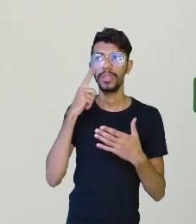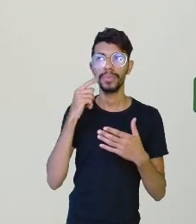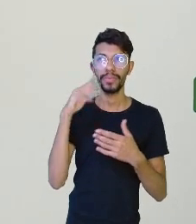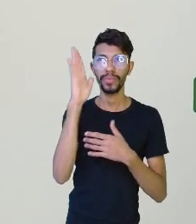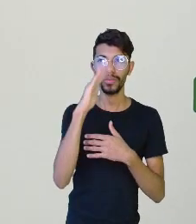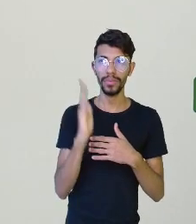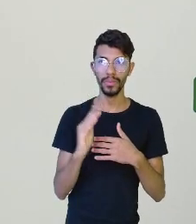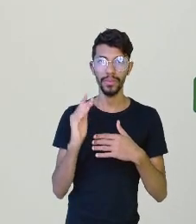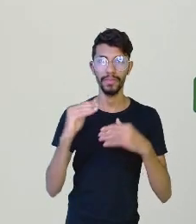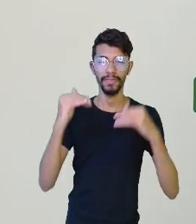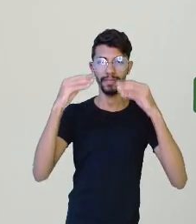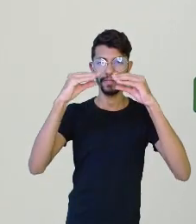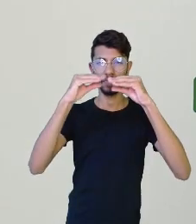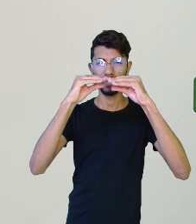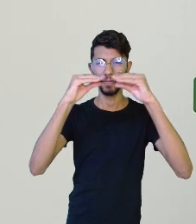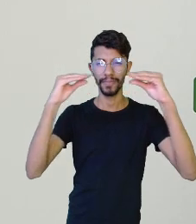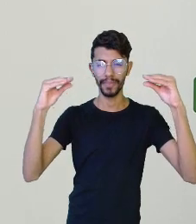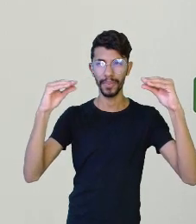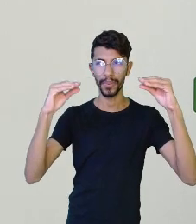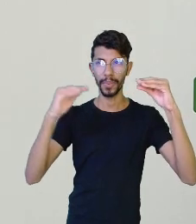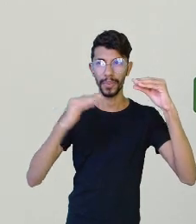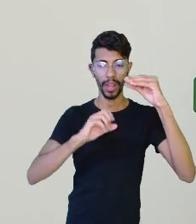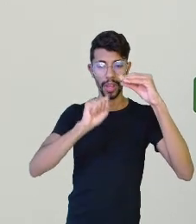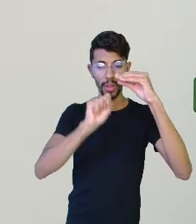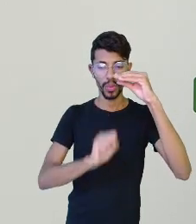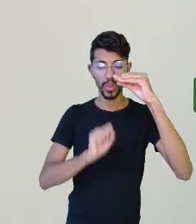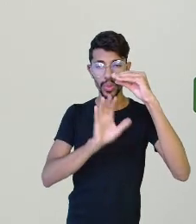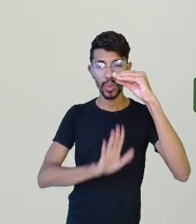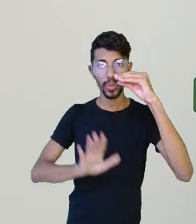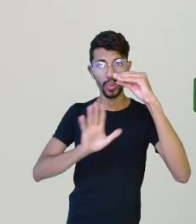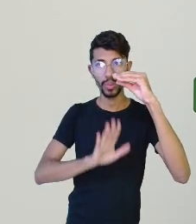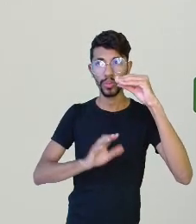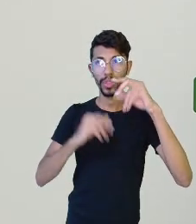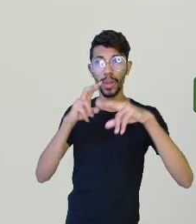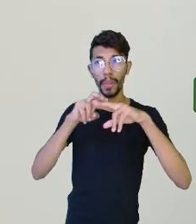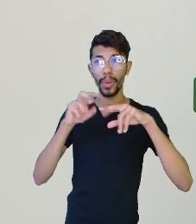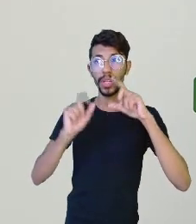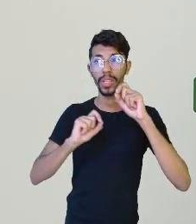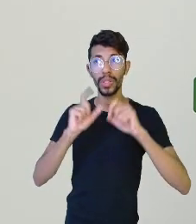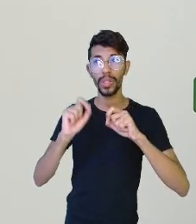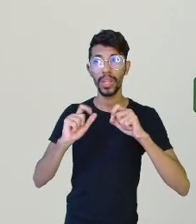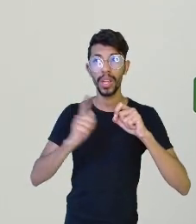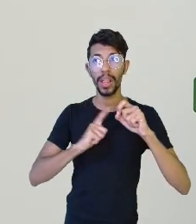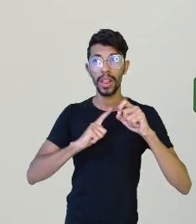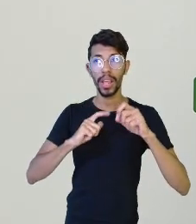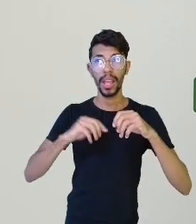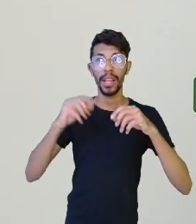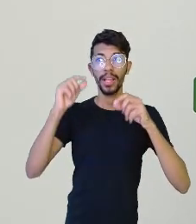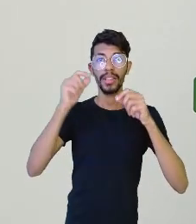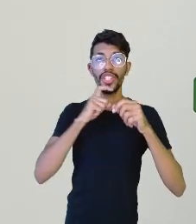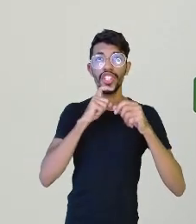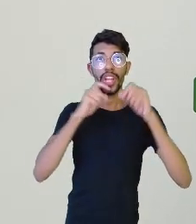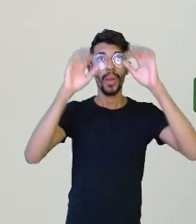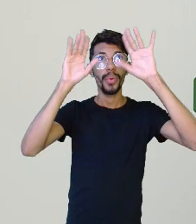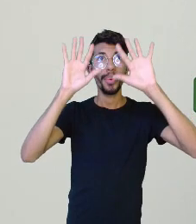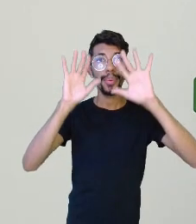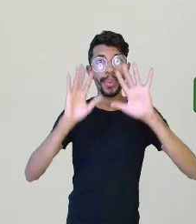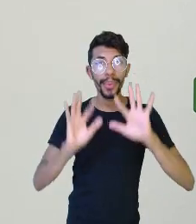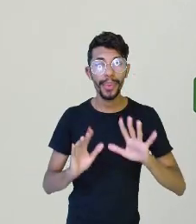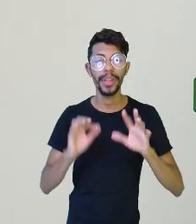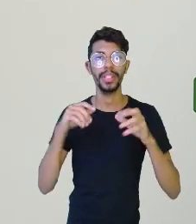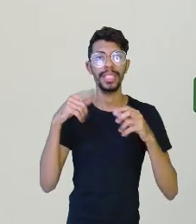está a região sul do Brasil. Por isso que lá neva, por isso que lá é tão intenso o frio, porque quanto